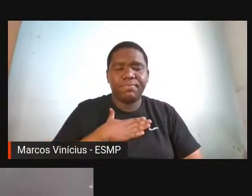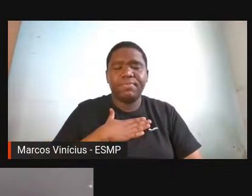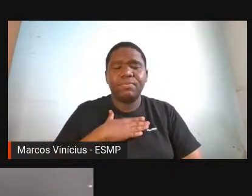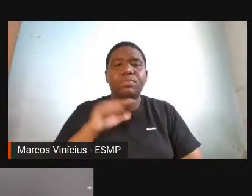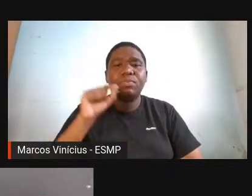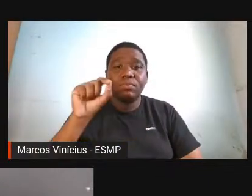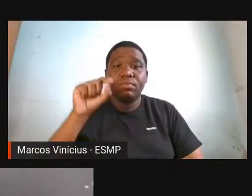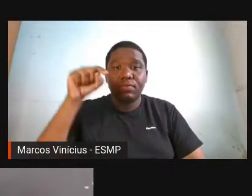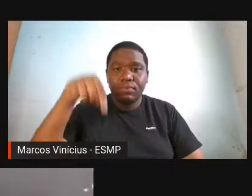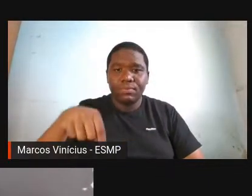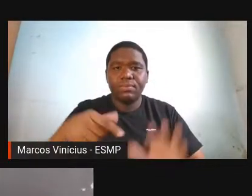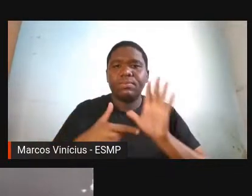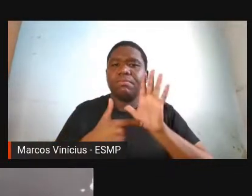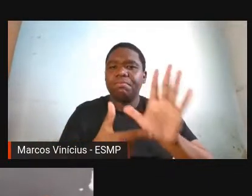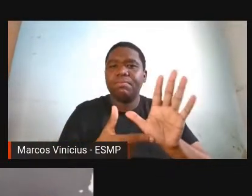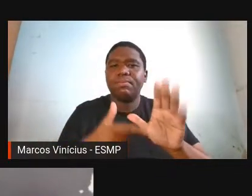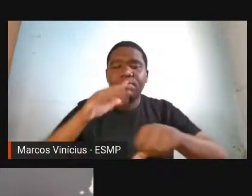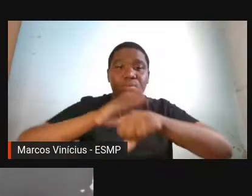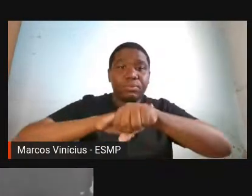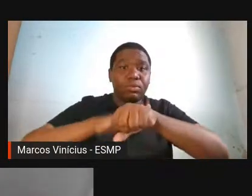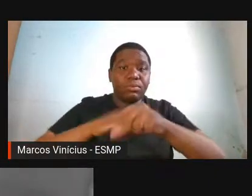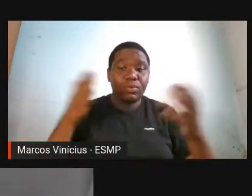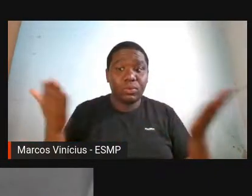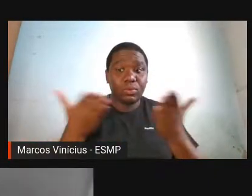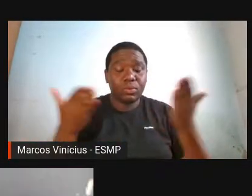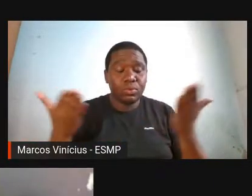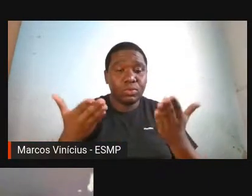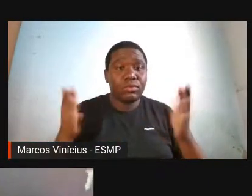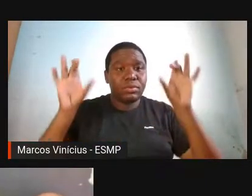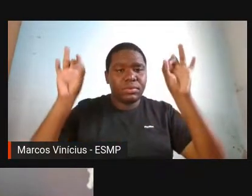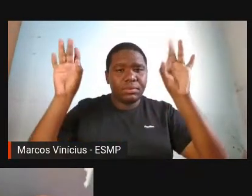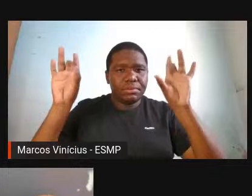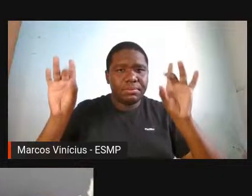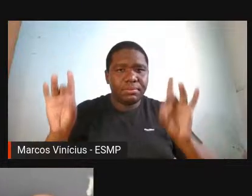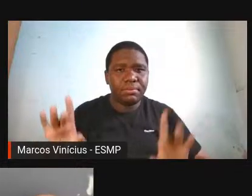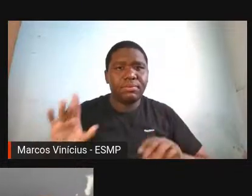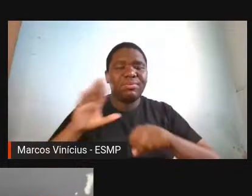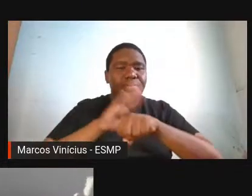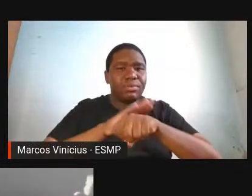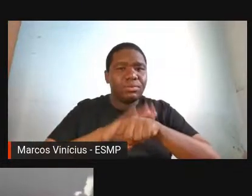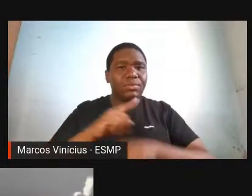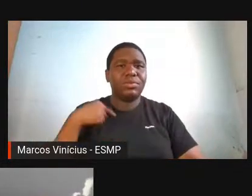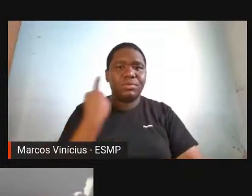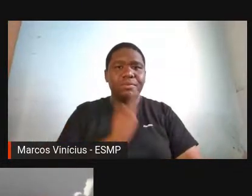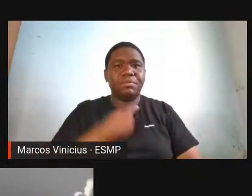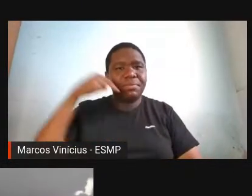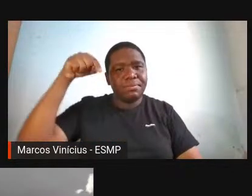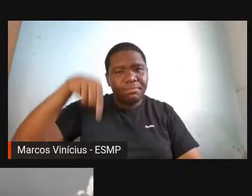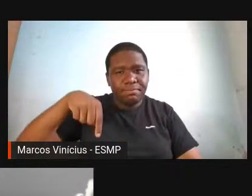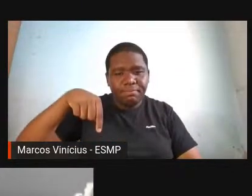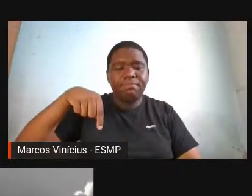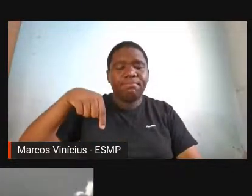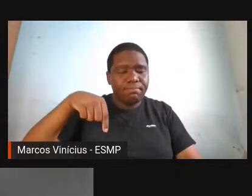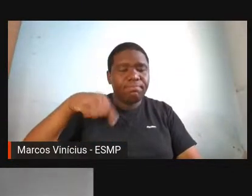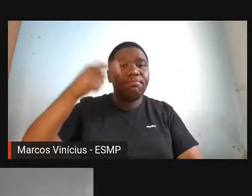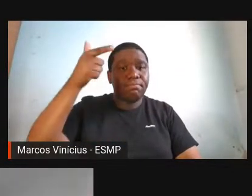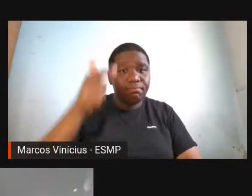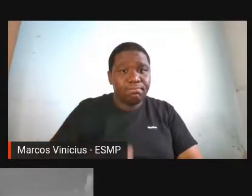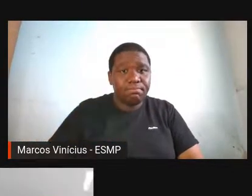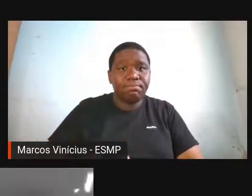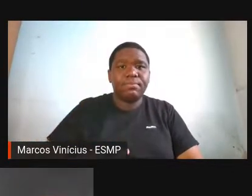estar presente no momento nesse evento, né, nesse primeiro momento que vamos ter aqui. E novamente